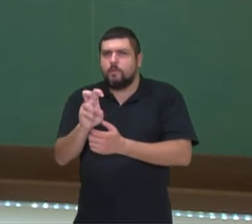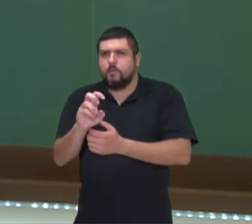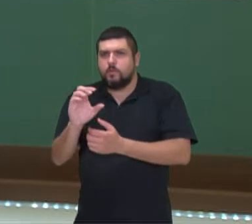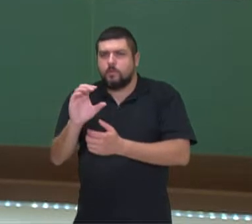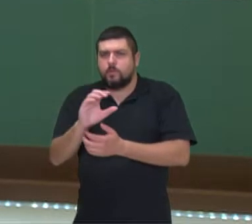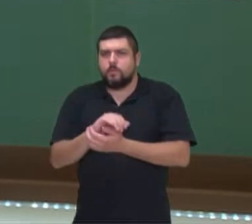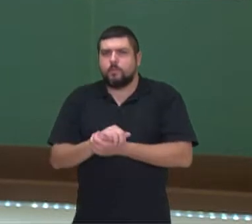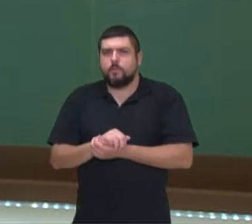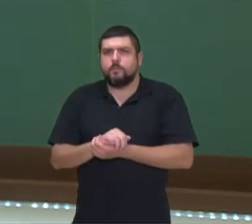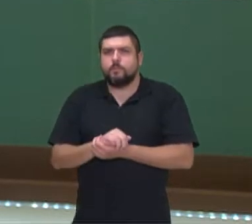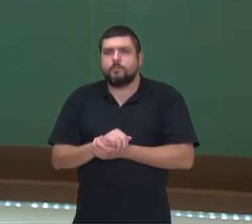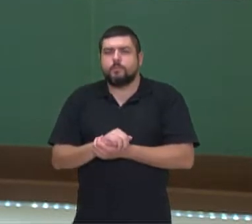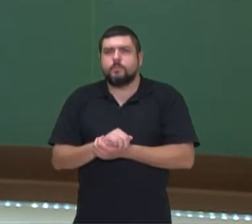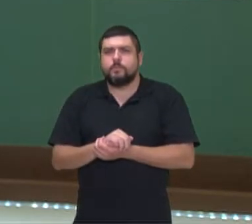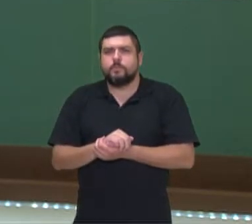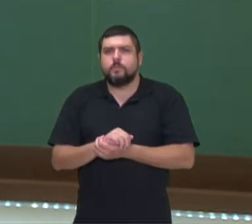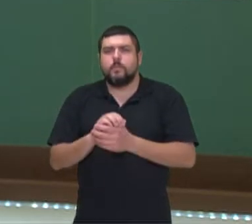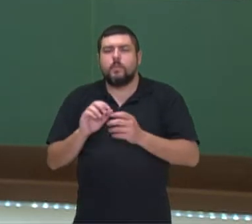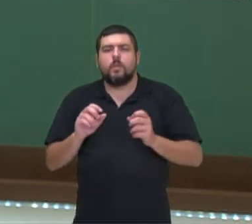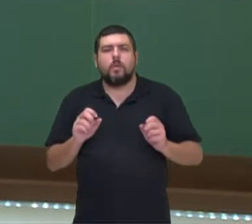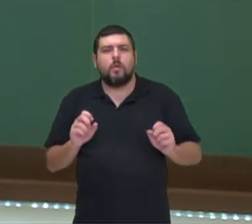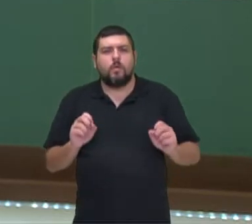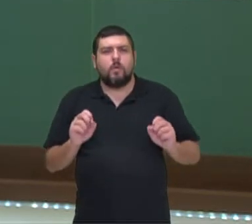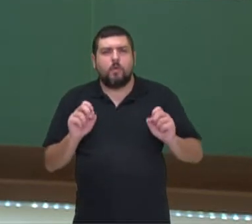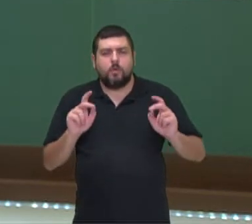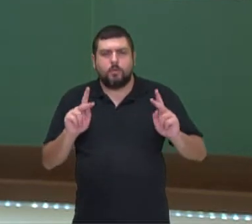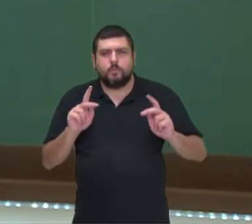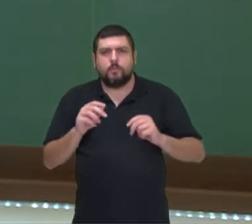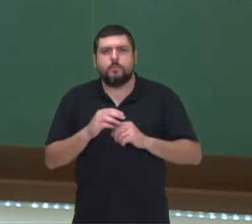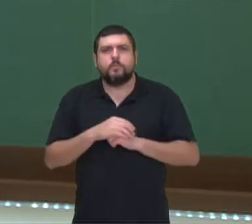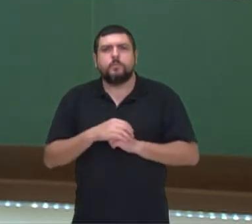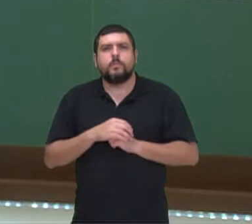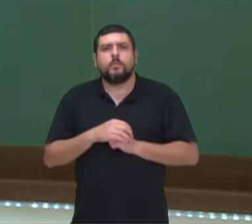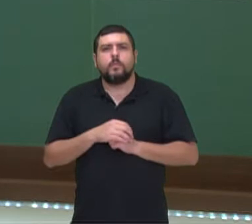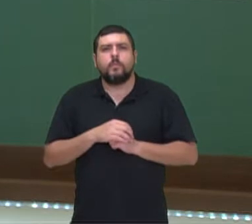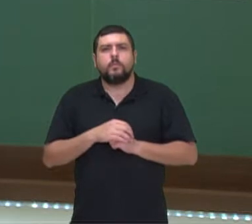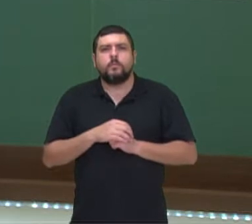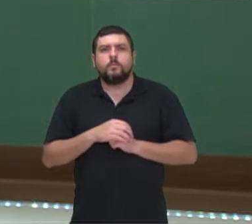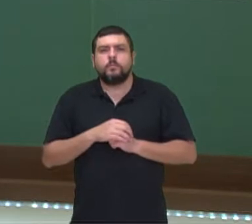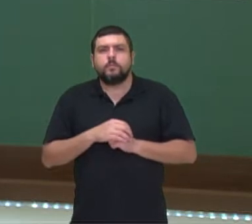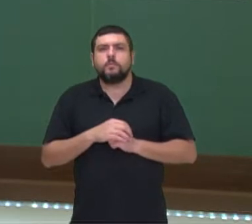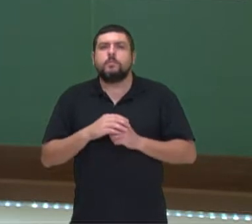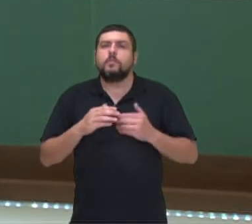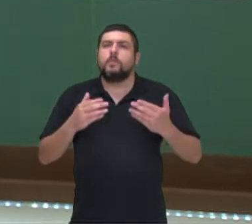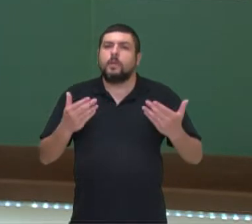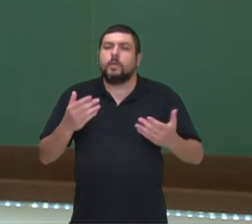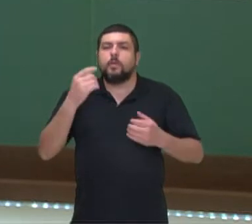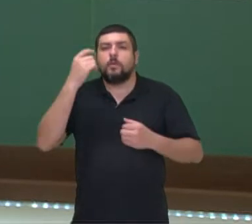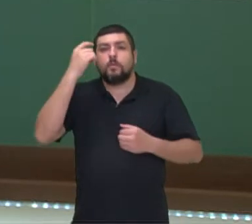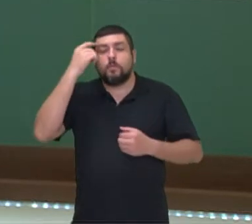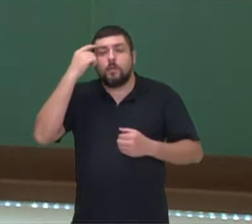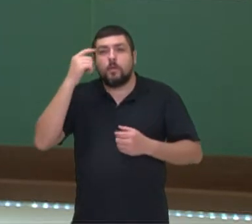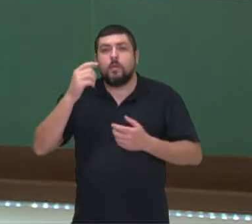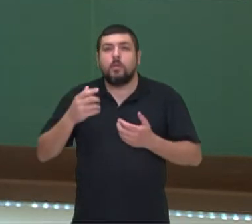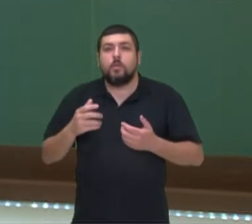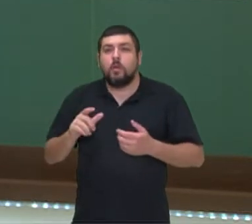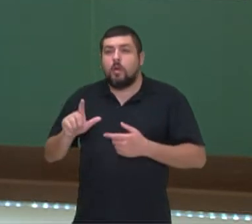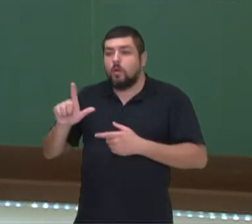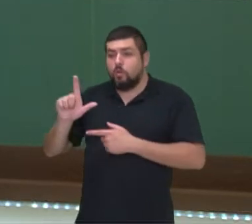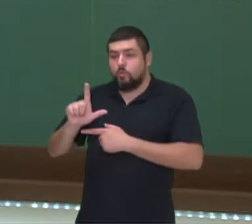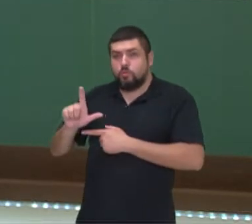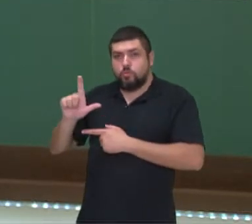Aí, né? Pensando nisso que a professora falou aqui para vocês, que, né, o Lucas quer produzir folhetos, né,